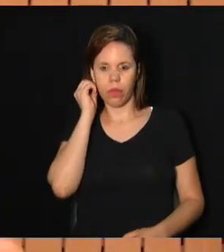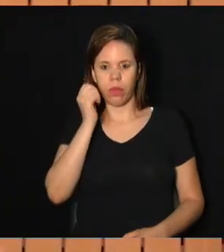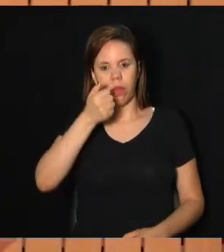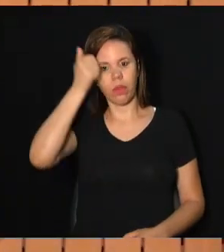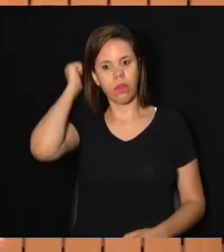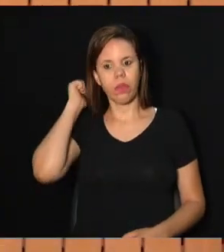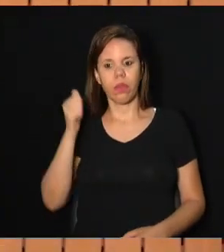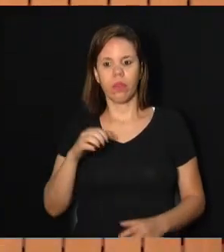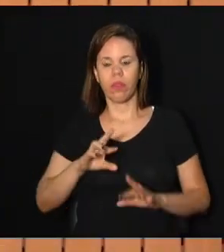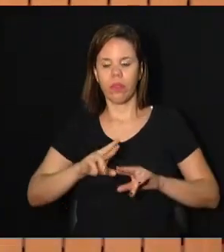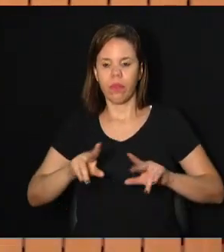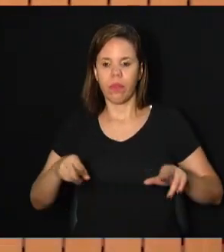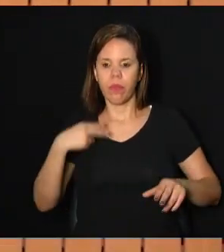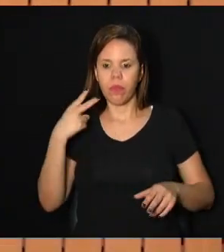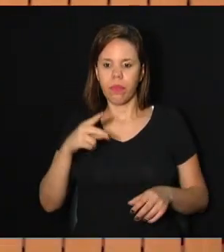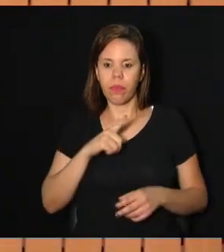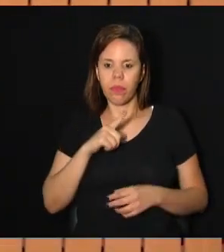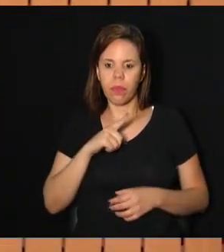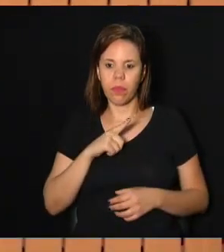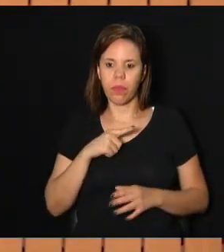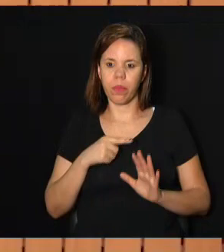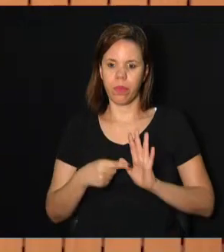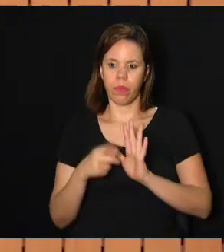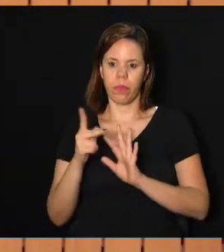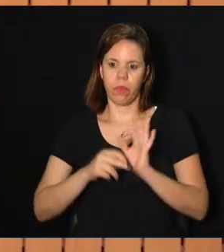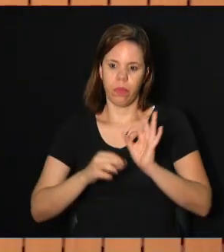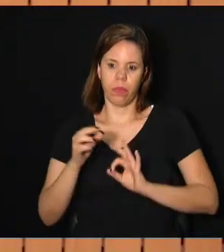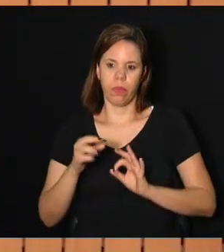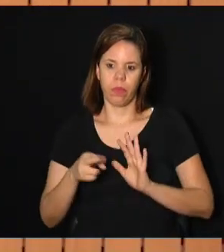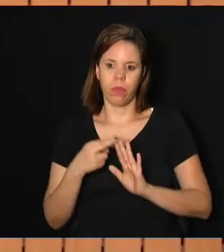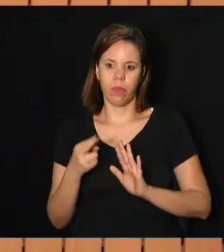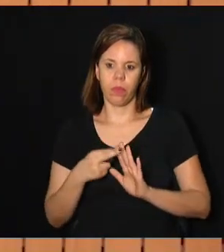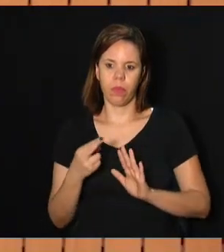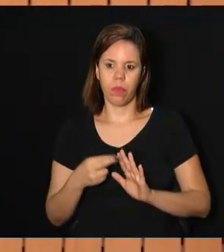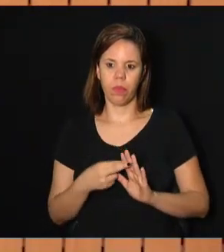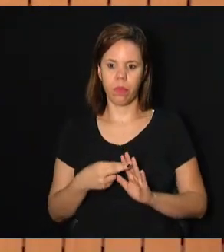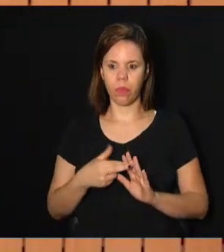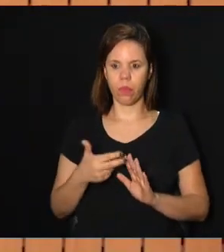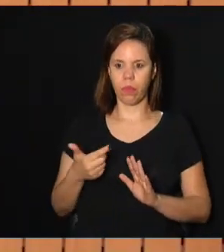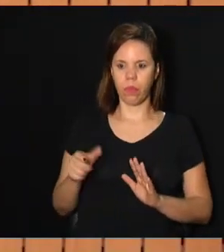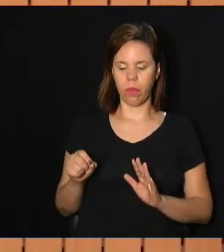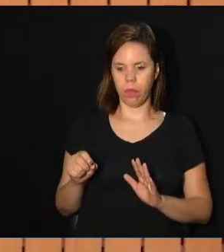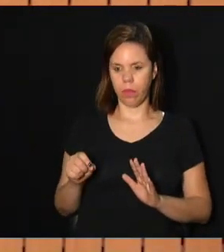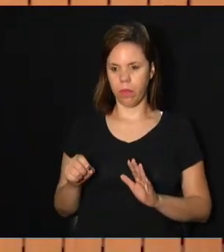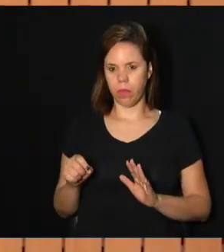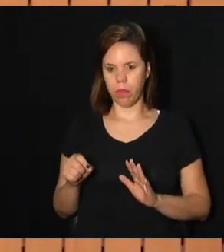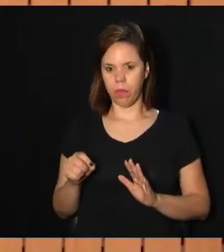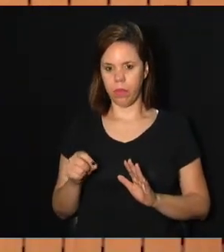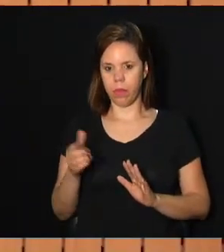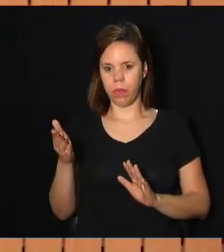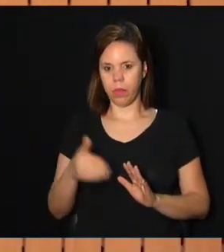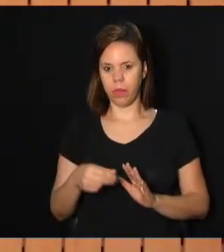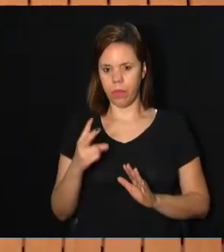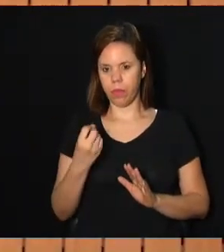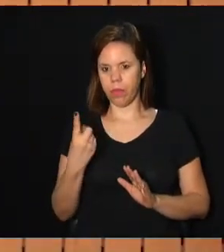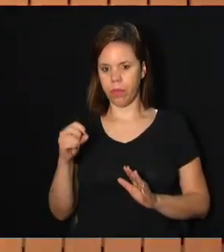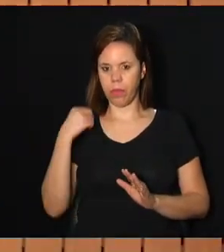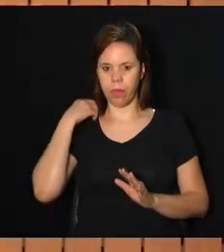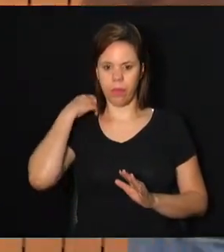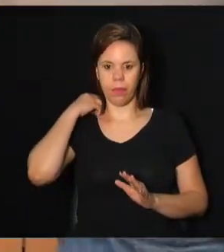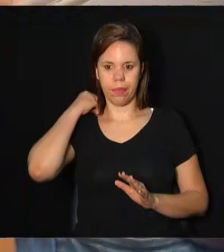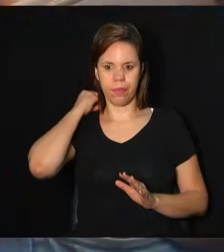e outros vereadores tiveram para apresentar esse projeto de resolução, que é o 10/2018. Quero registrar aqui a